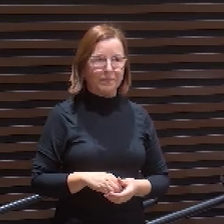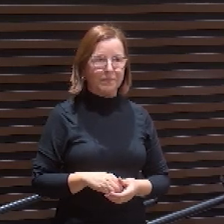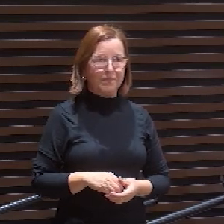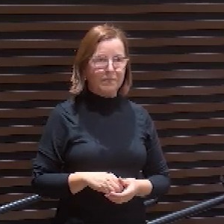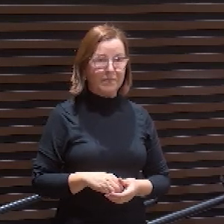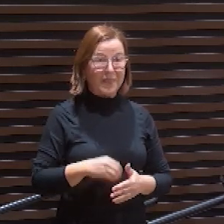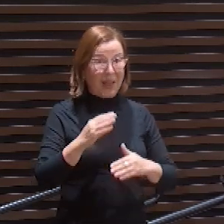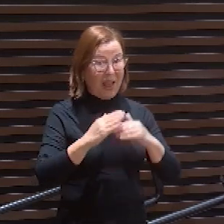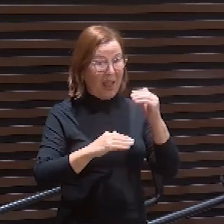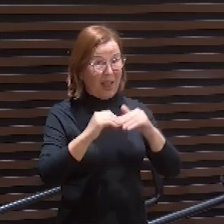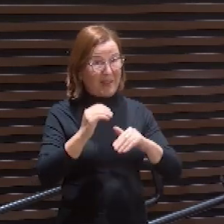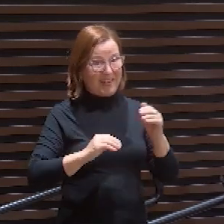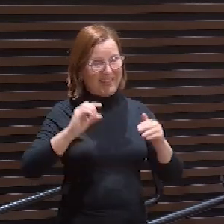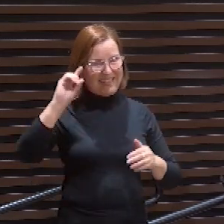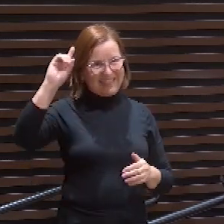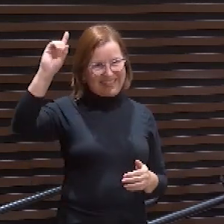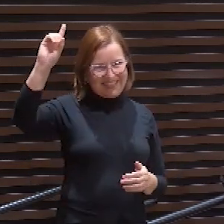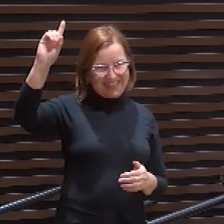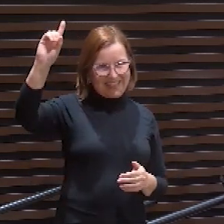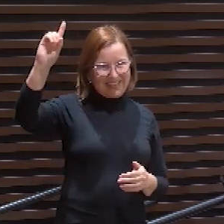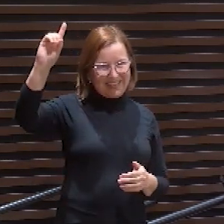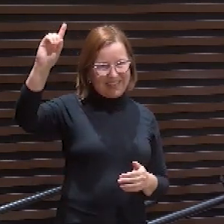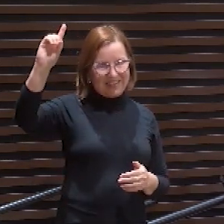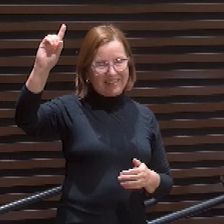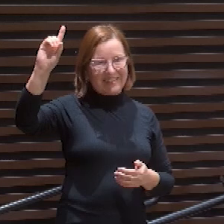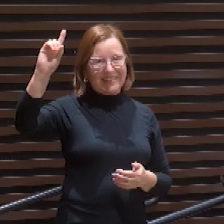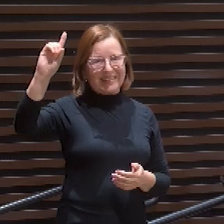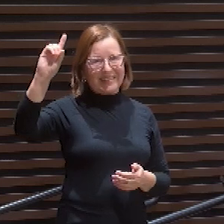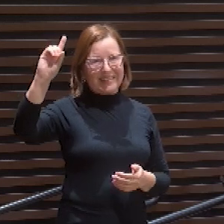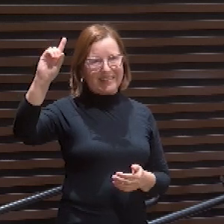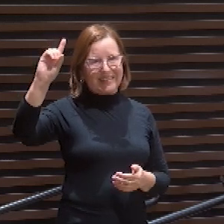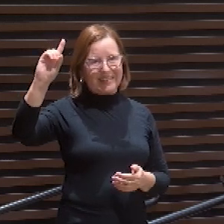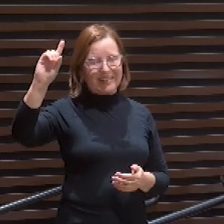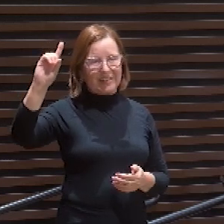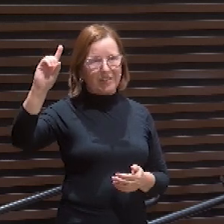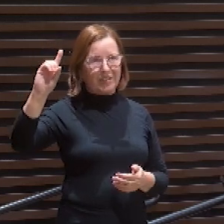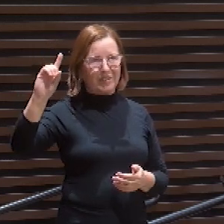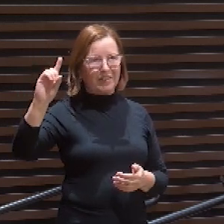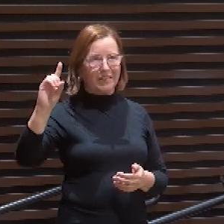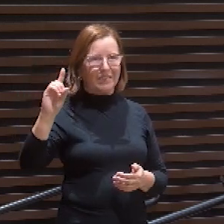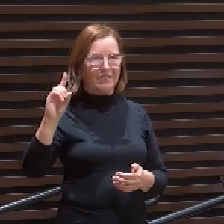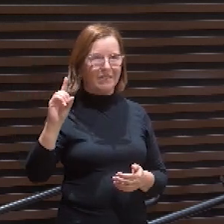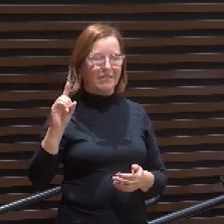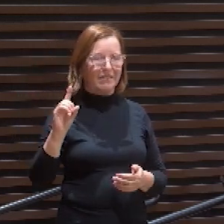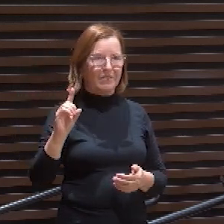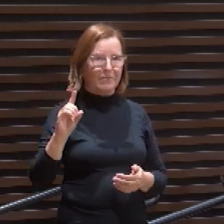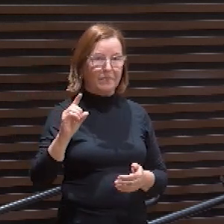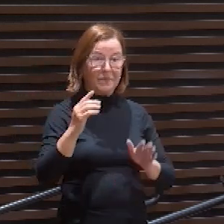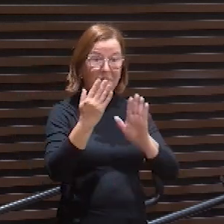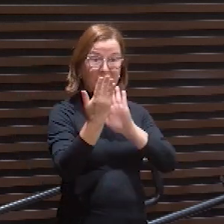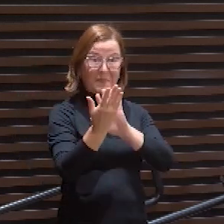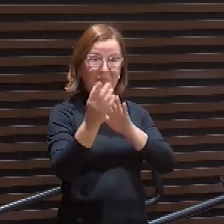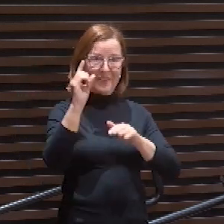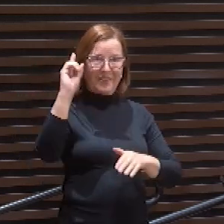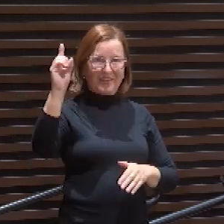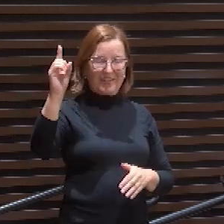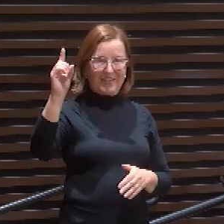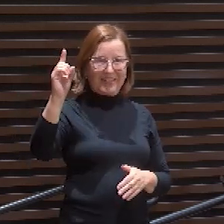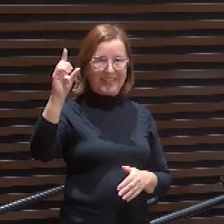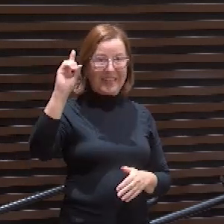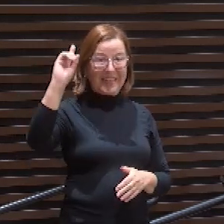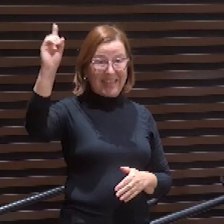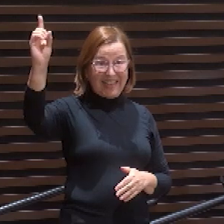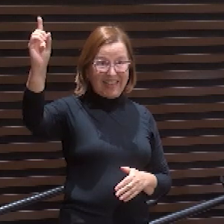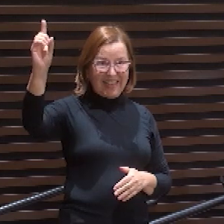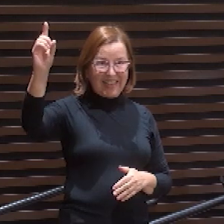A obra de Deus é muito lateralmente diante de nós, é Ele indo em nossa